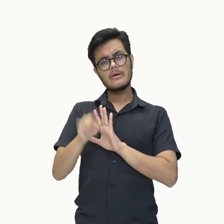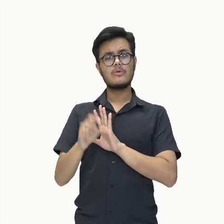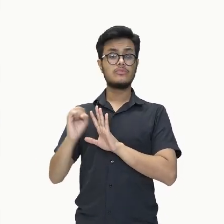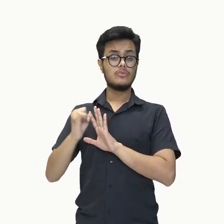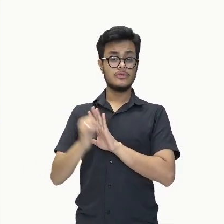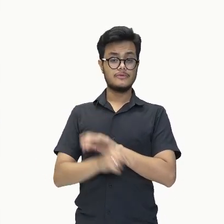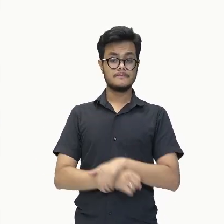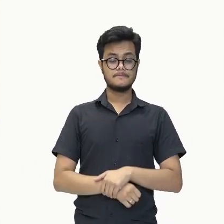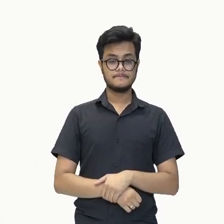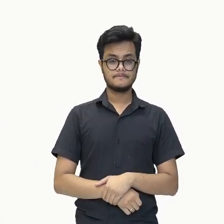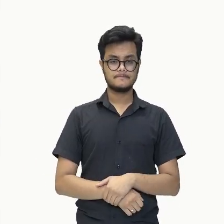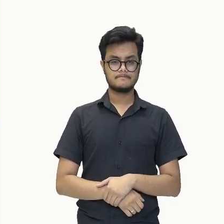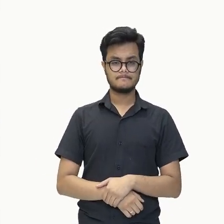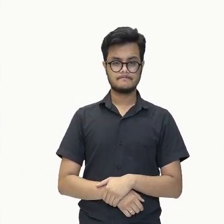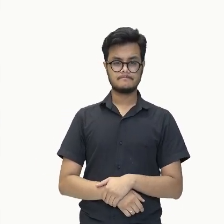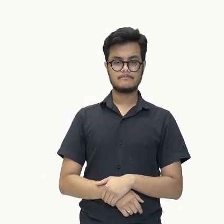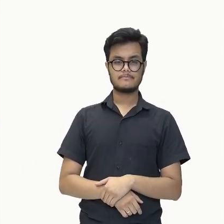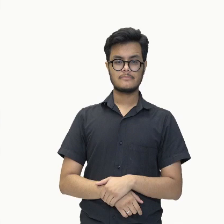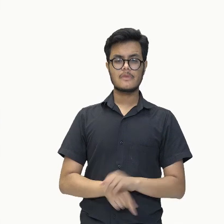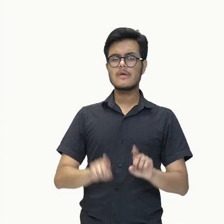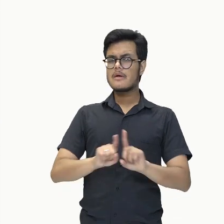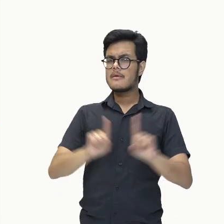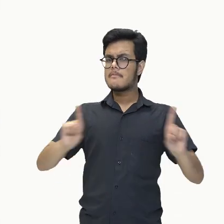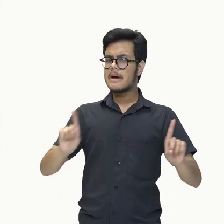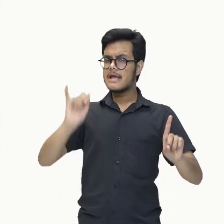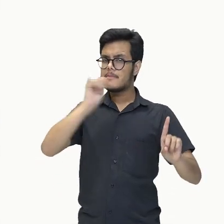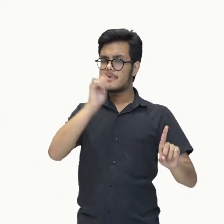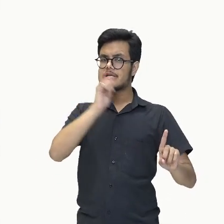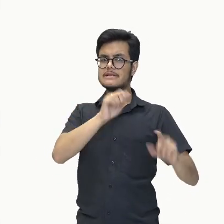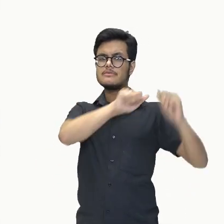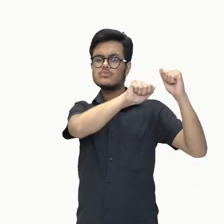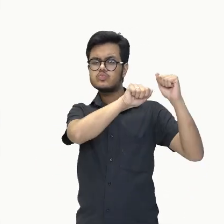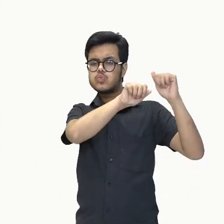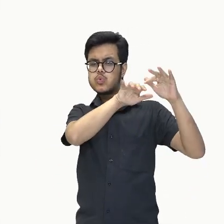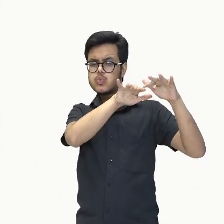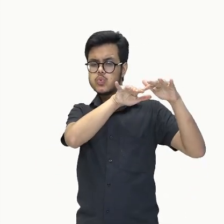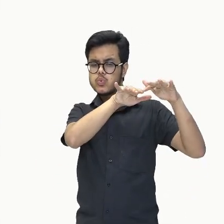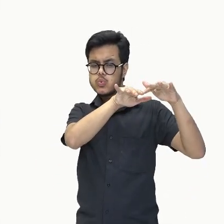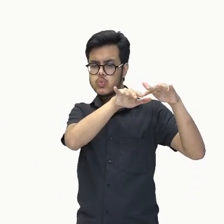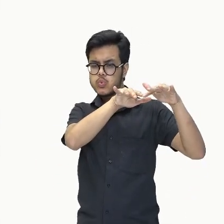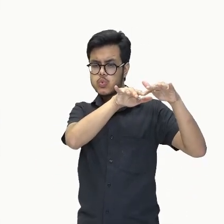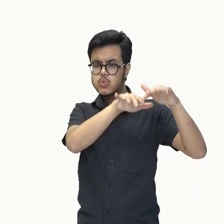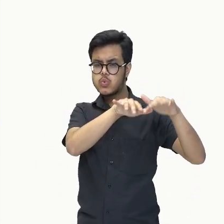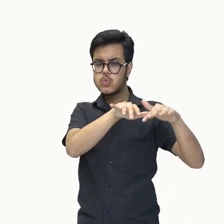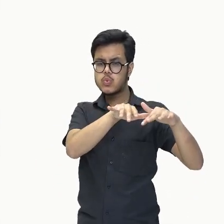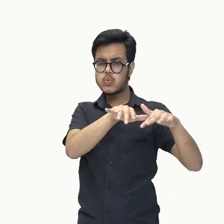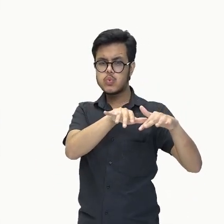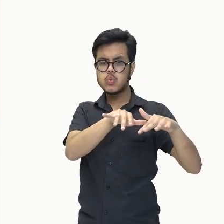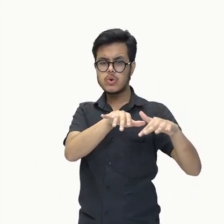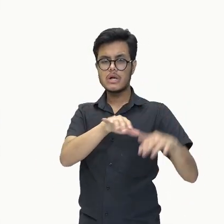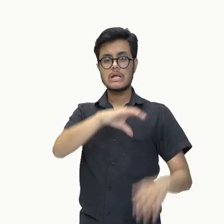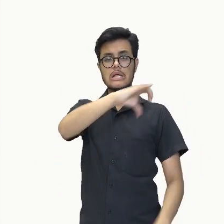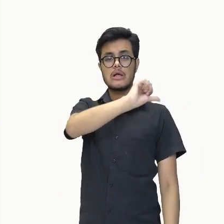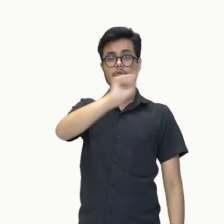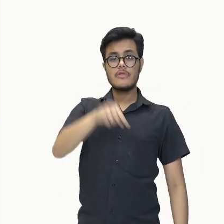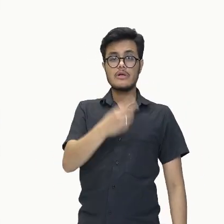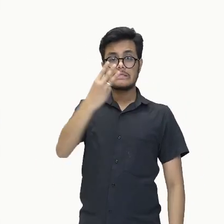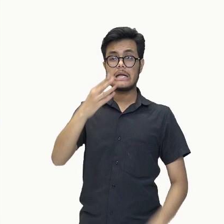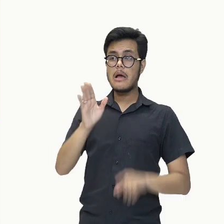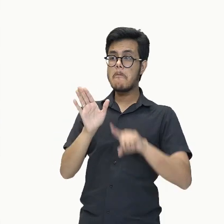bem. Por outro lado, o que aconteceu com o ar-condicionado? Ele saiu em agosto de 9,3%